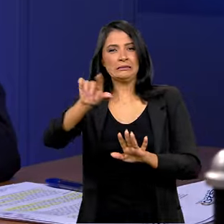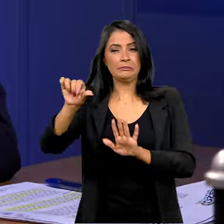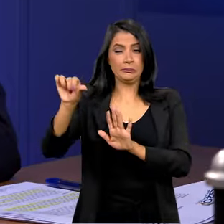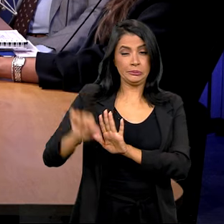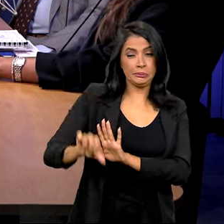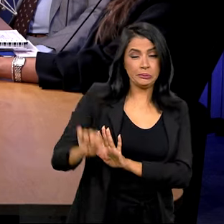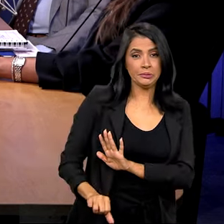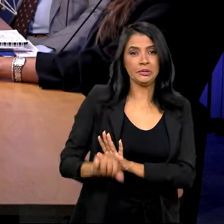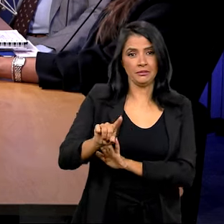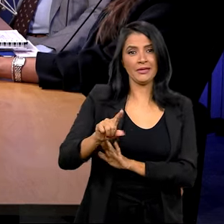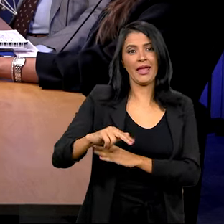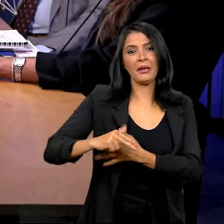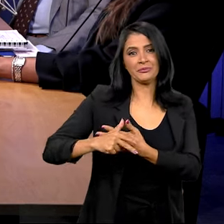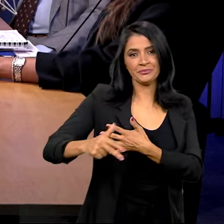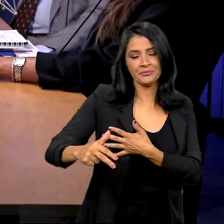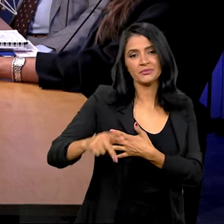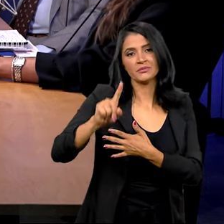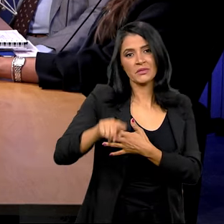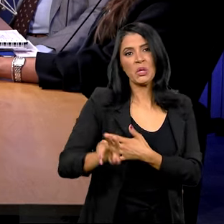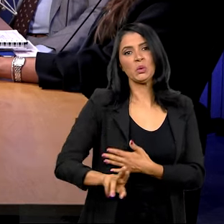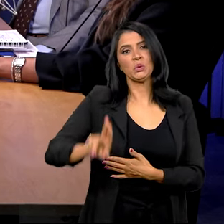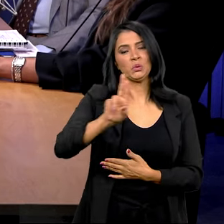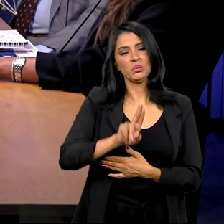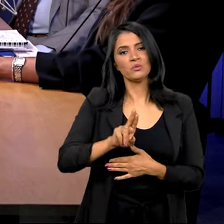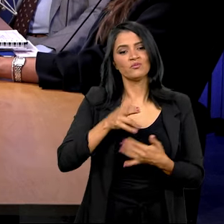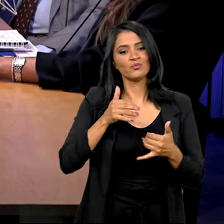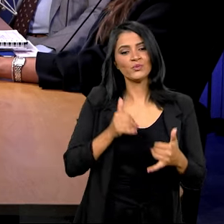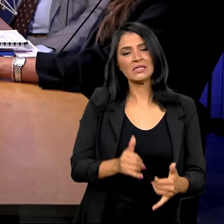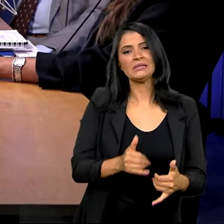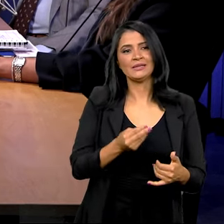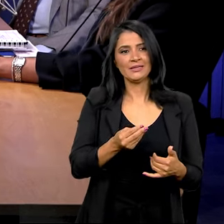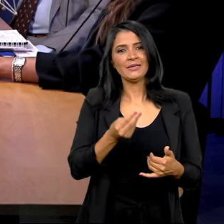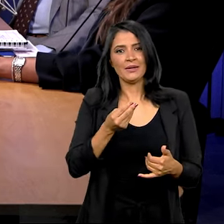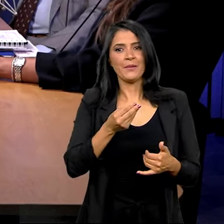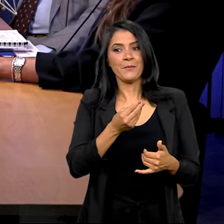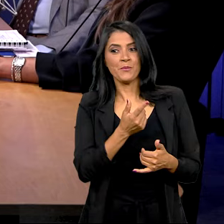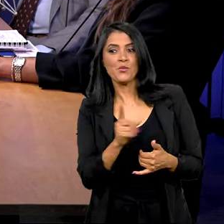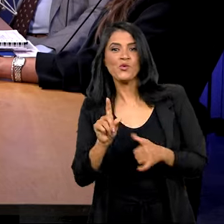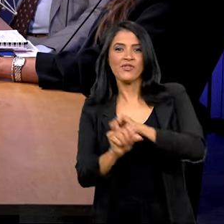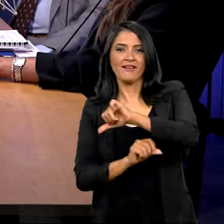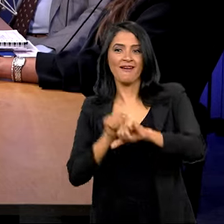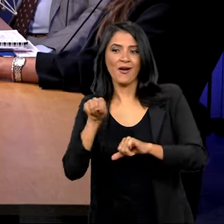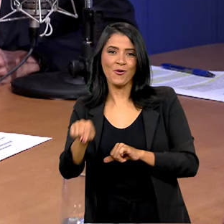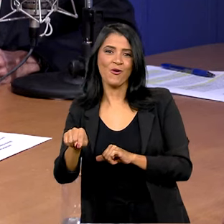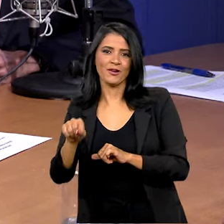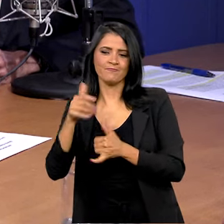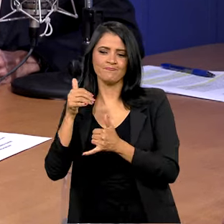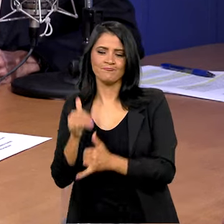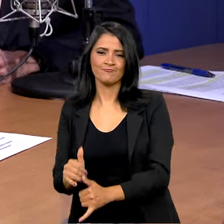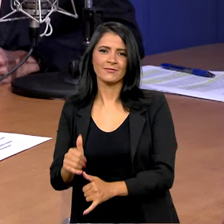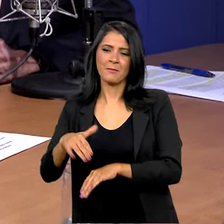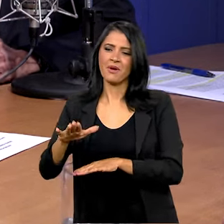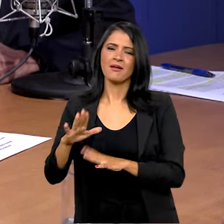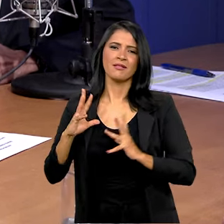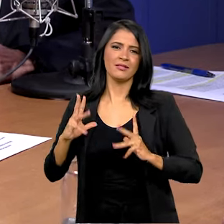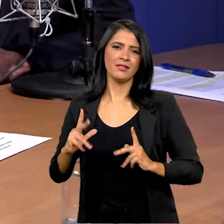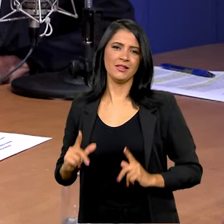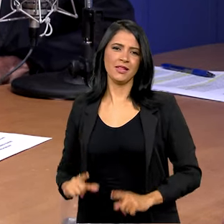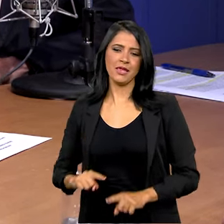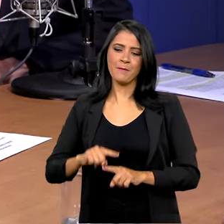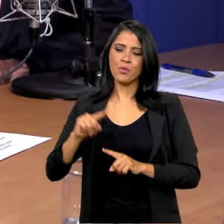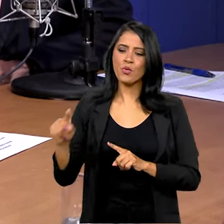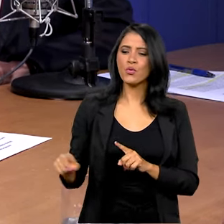efeitos colaterais para um uso de energia mais renovável mais limpo e mais